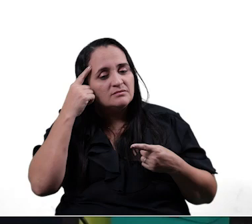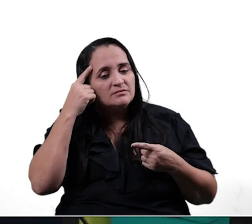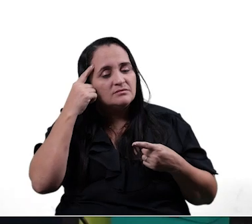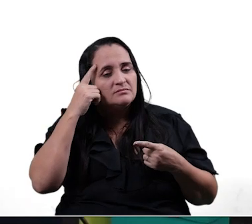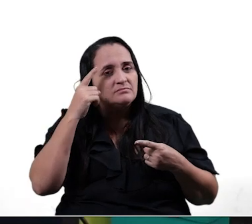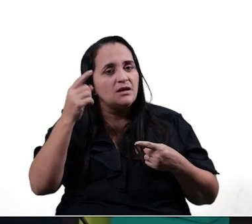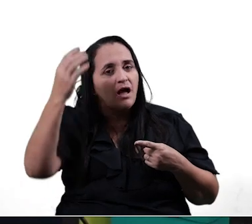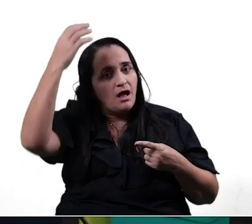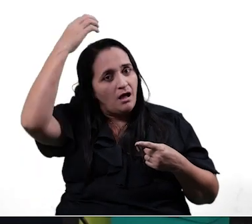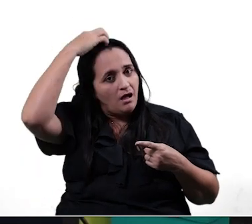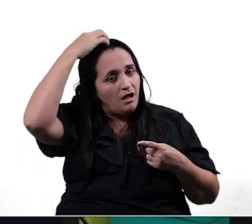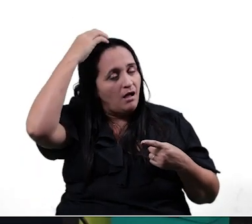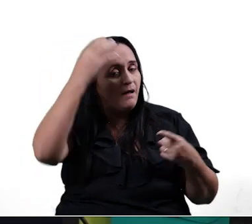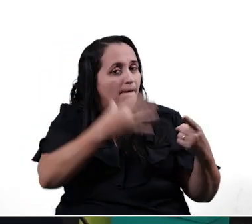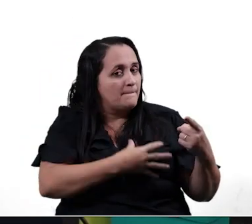A princesa,